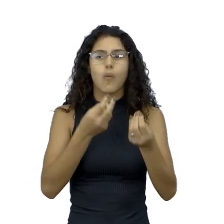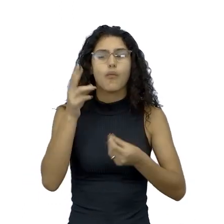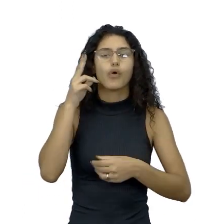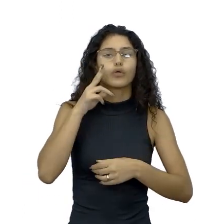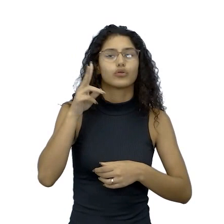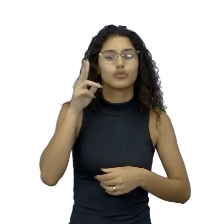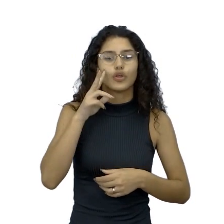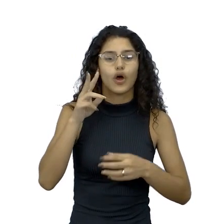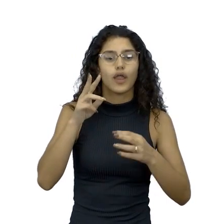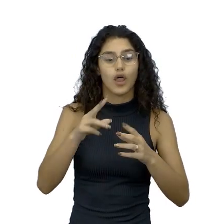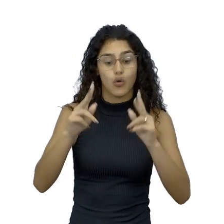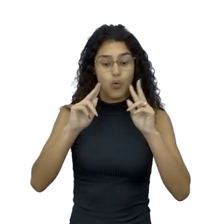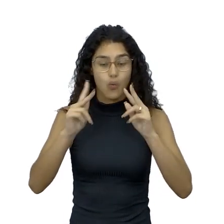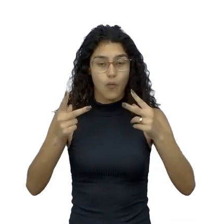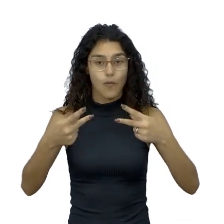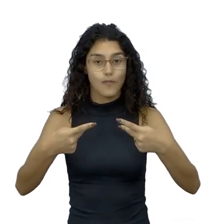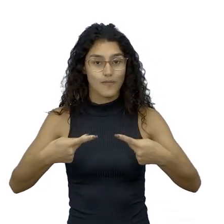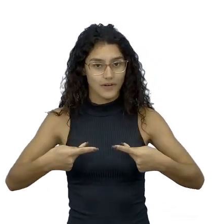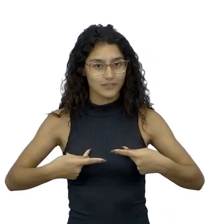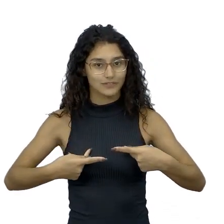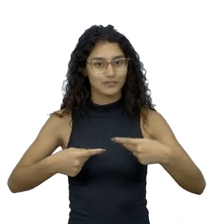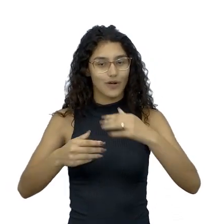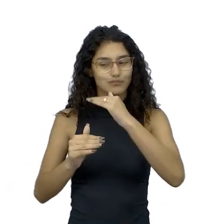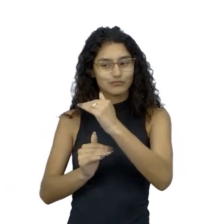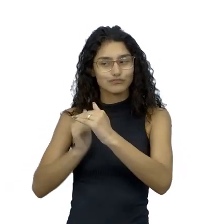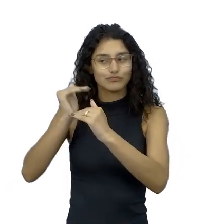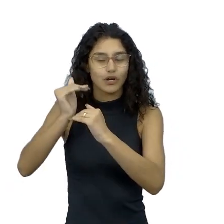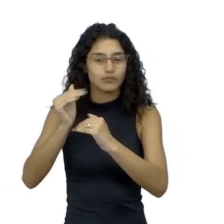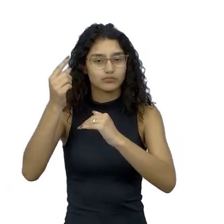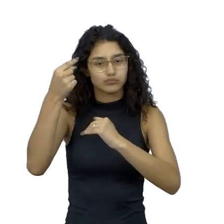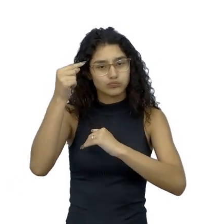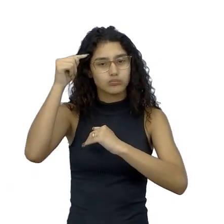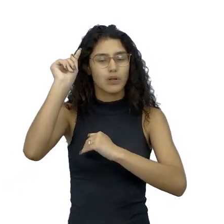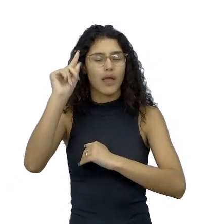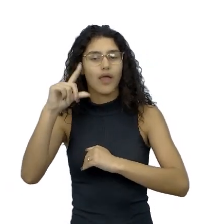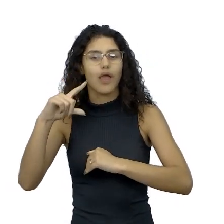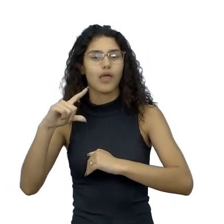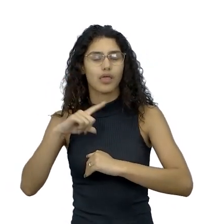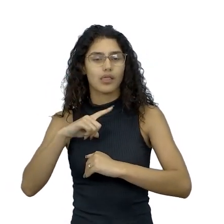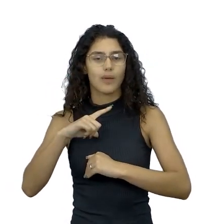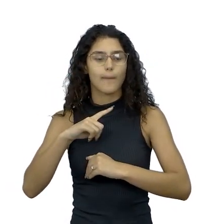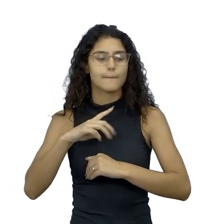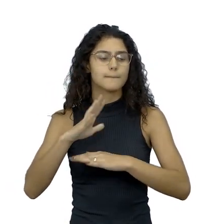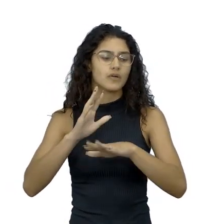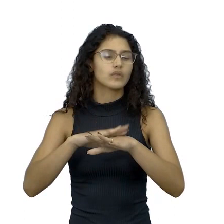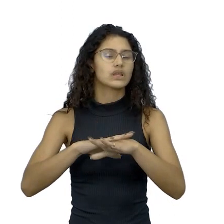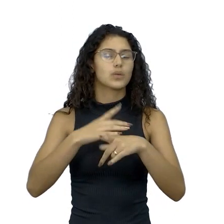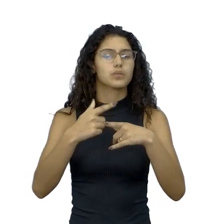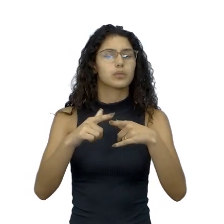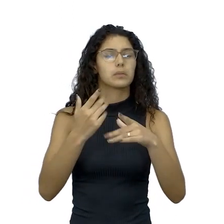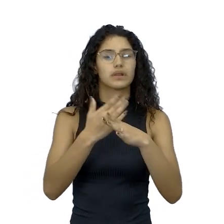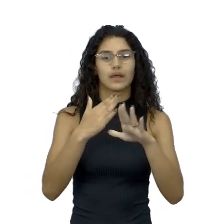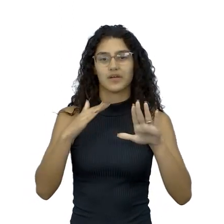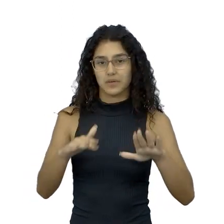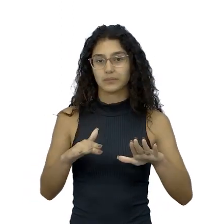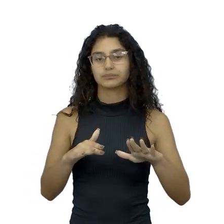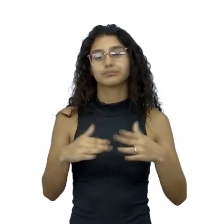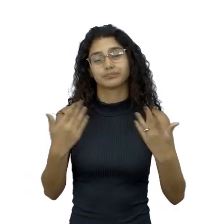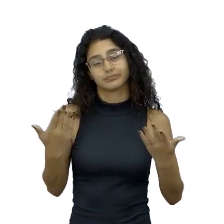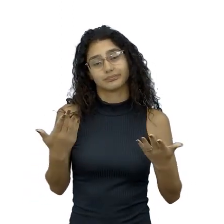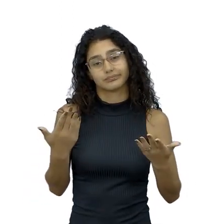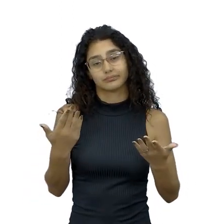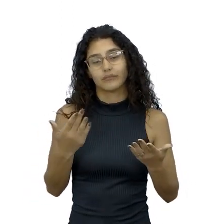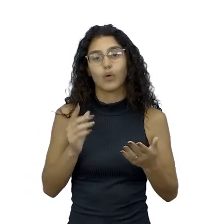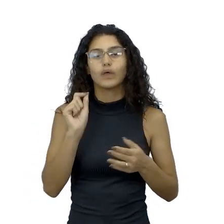história de seres humanos que superam essas ideias recebidas para resolver novos problemas, né? Nada mais é do que